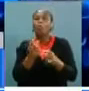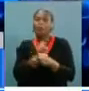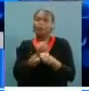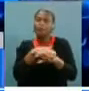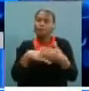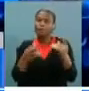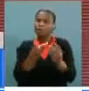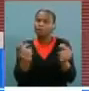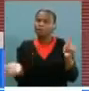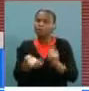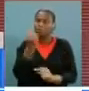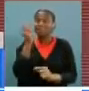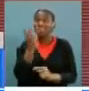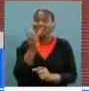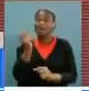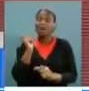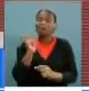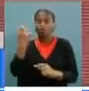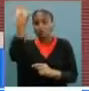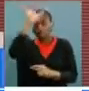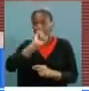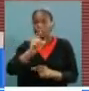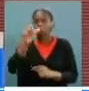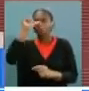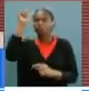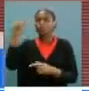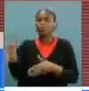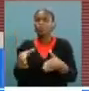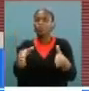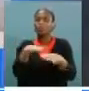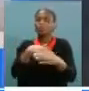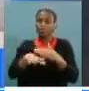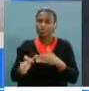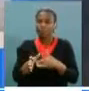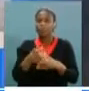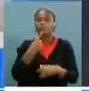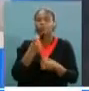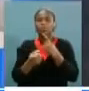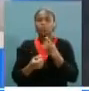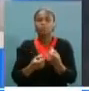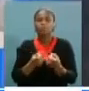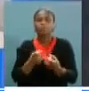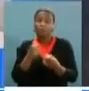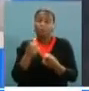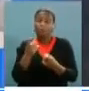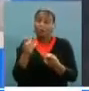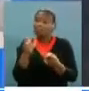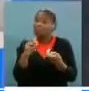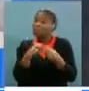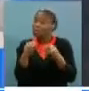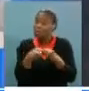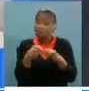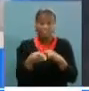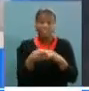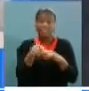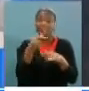obtidos nestes 3 anos de governação e que o deixam orgulhoso do caminho percorrido. Questionado sobre a alegada ineficácia das medidas no